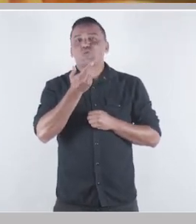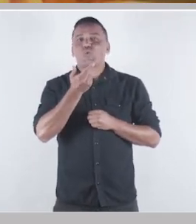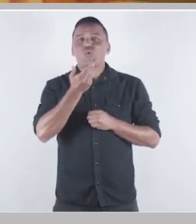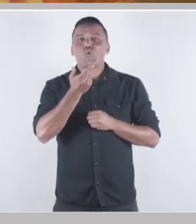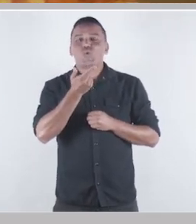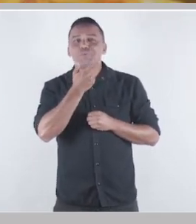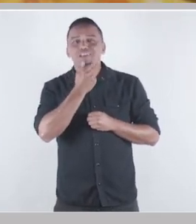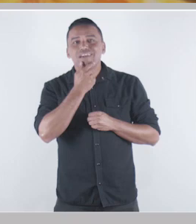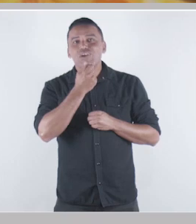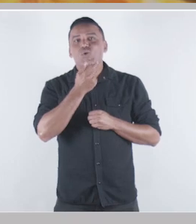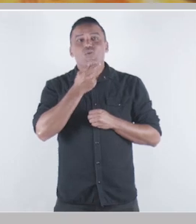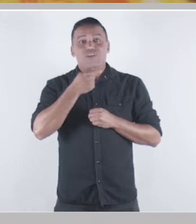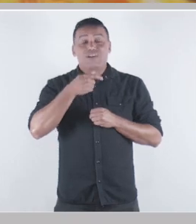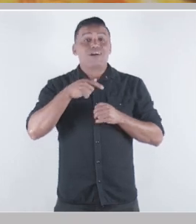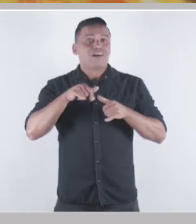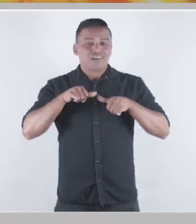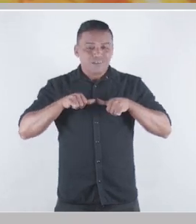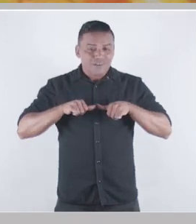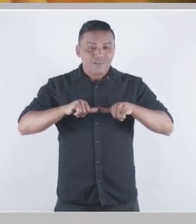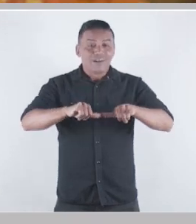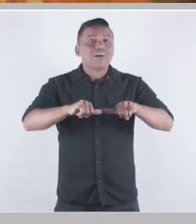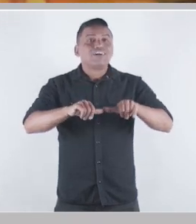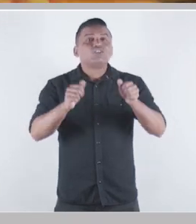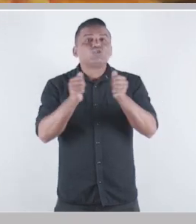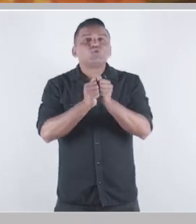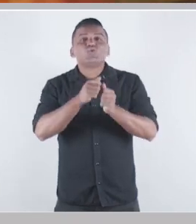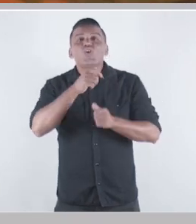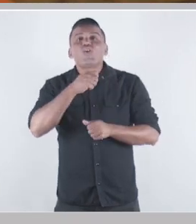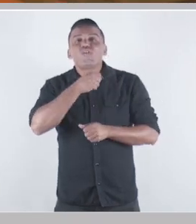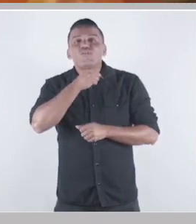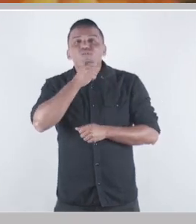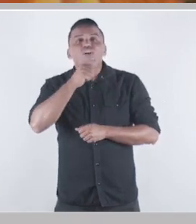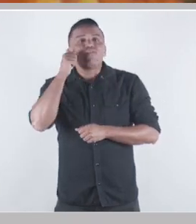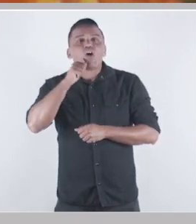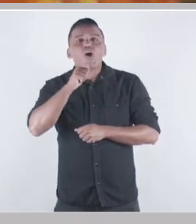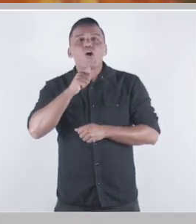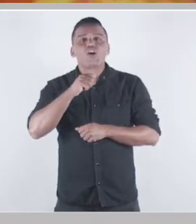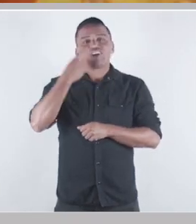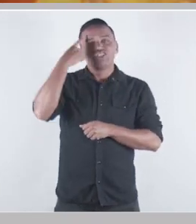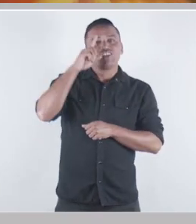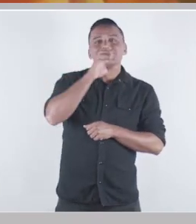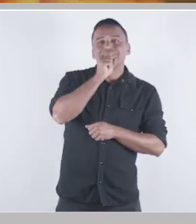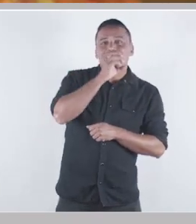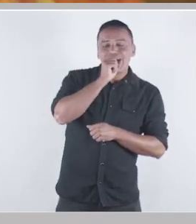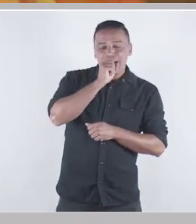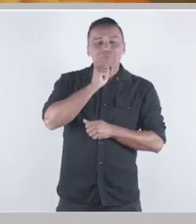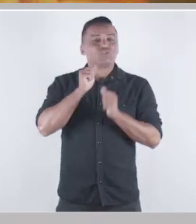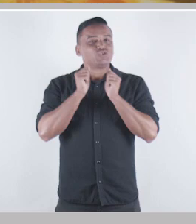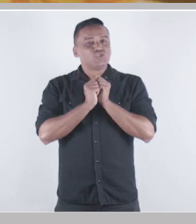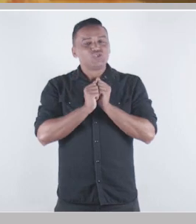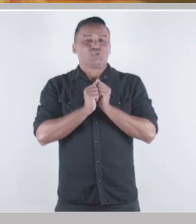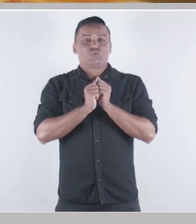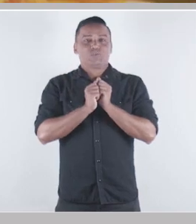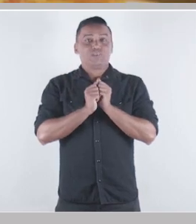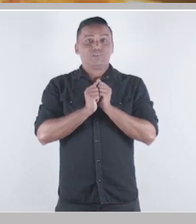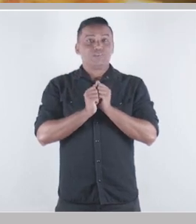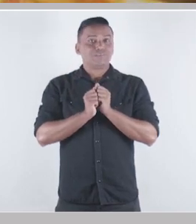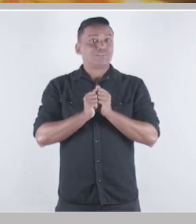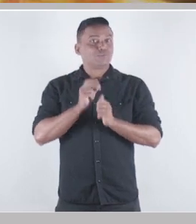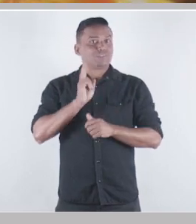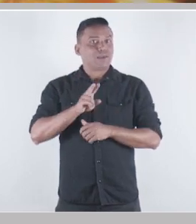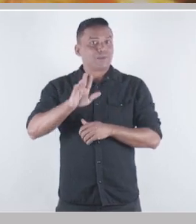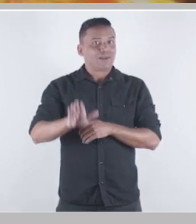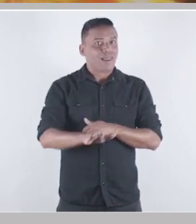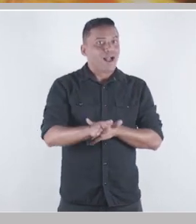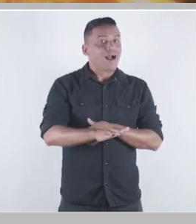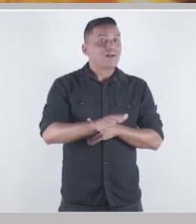costumava fazer compra com a avó aos sábados e espertamente assim ele sempre